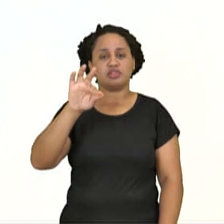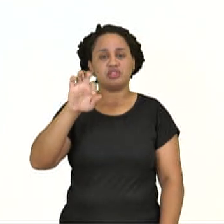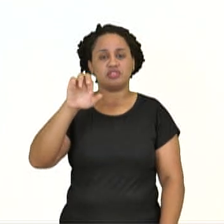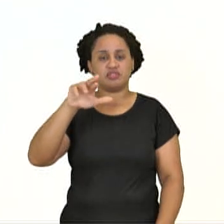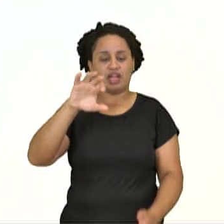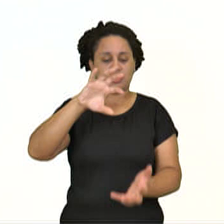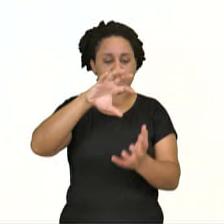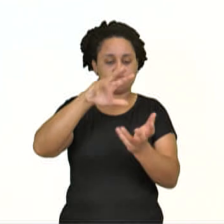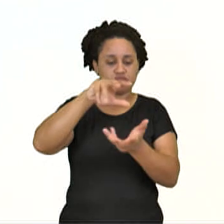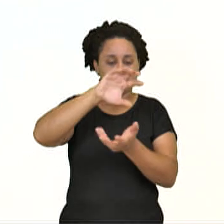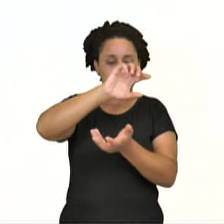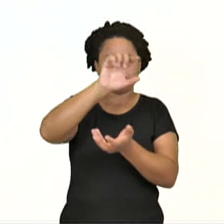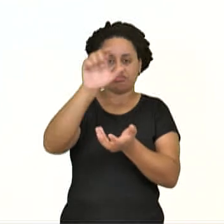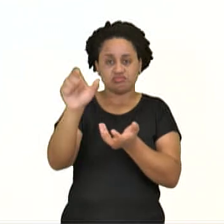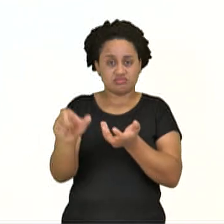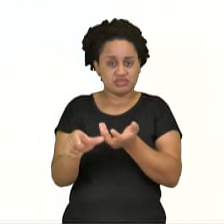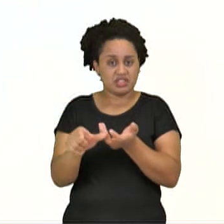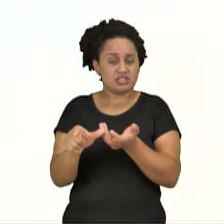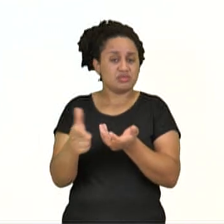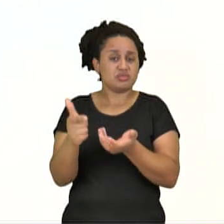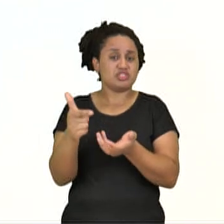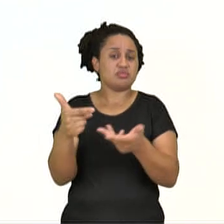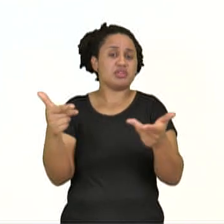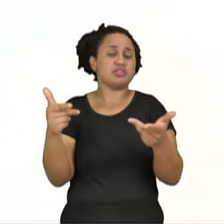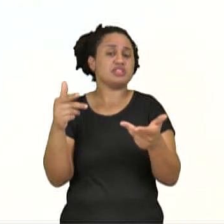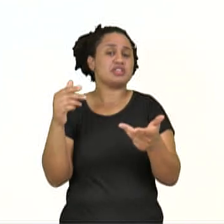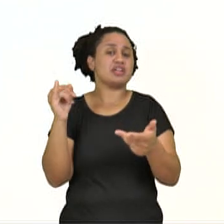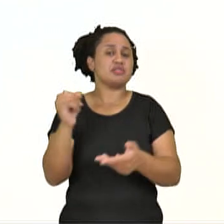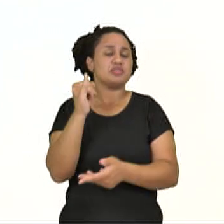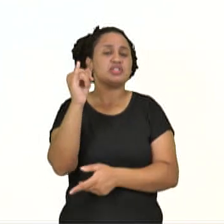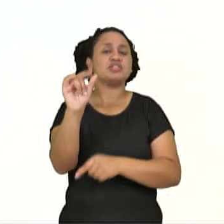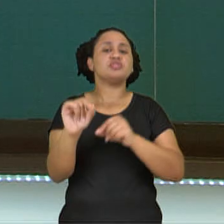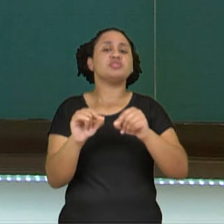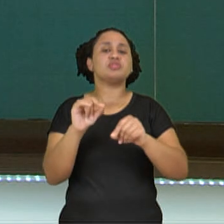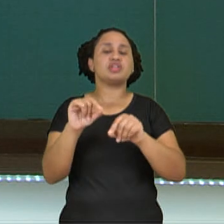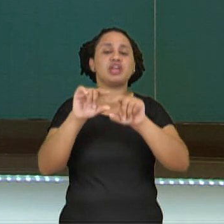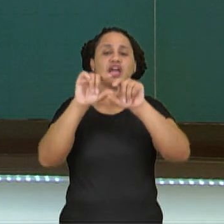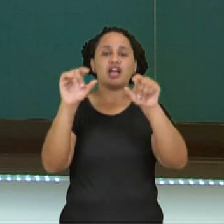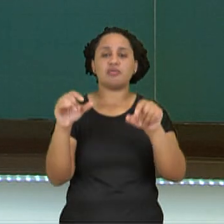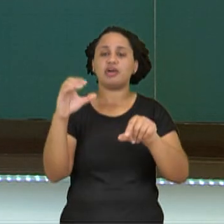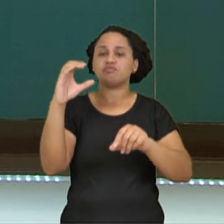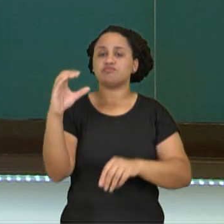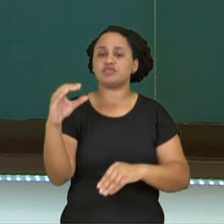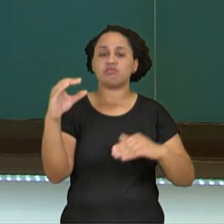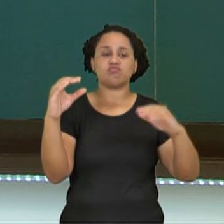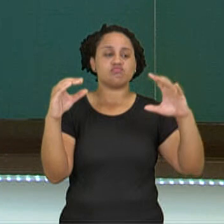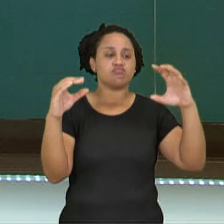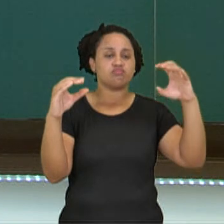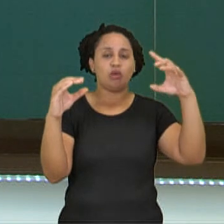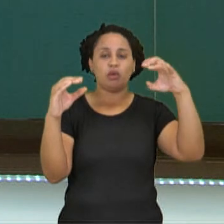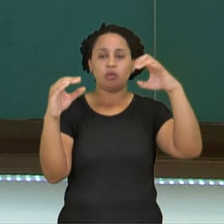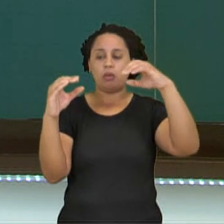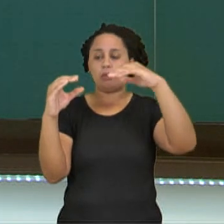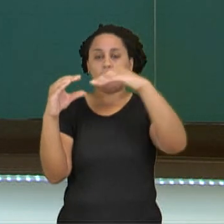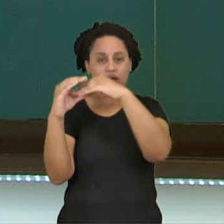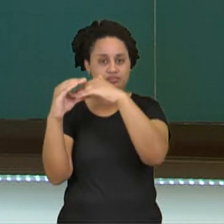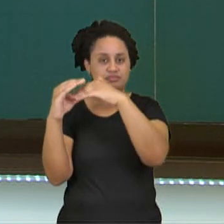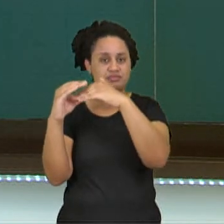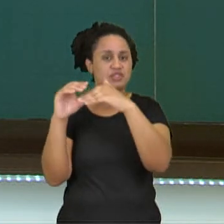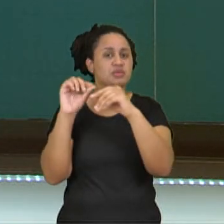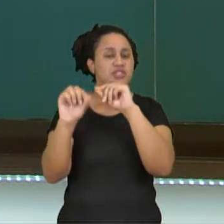muito importante que nós temos hoje, a camada de ozônio. A camada de ozônio é uma camada que